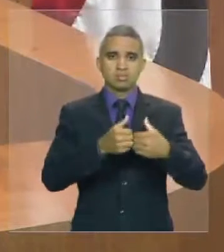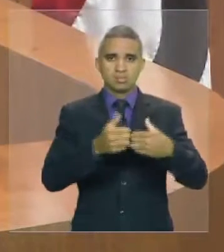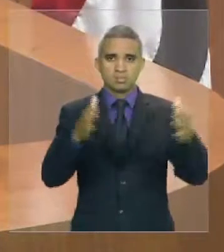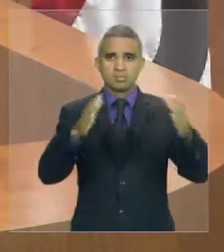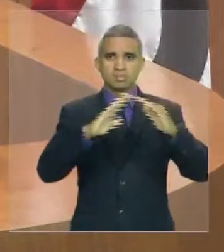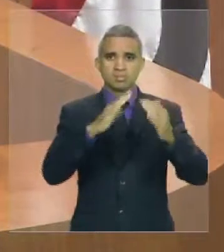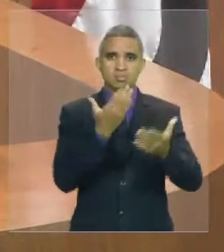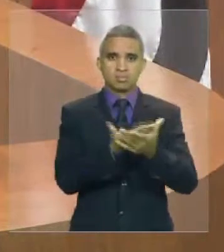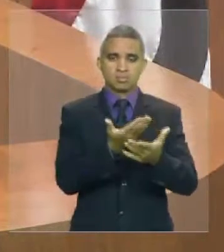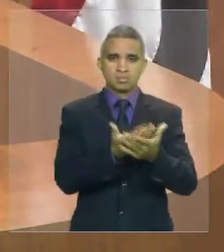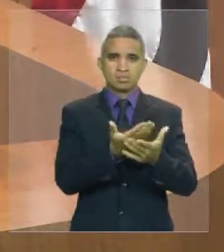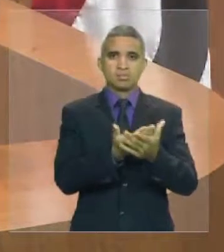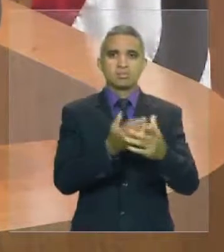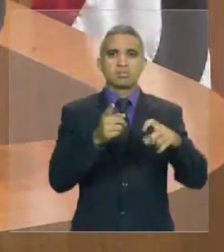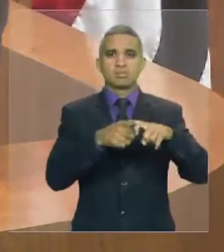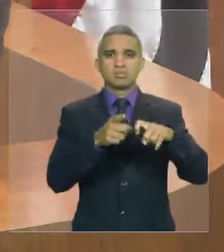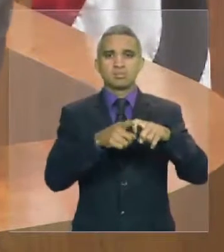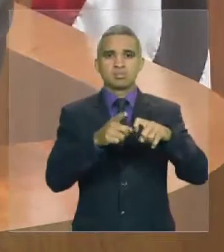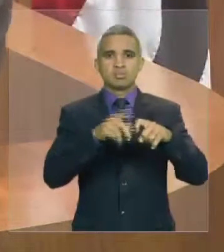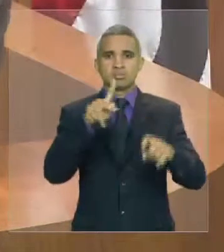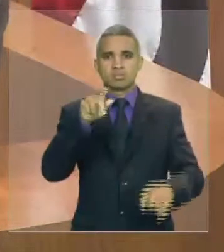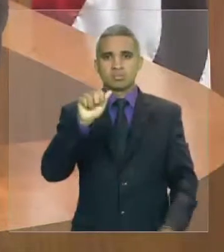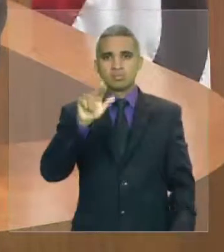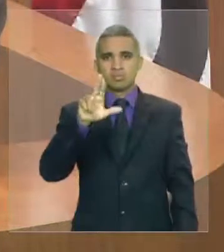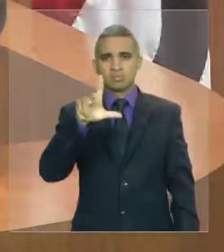do Dr. Paulo Ramos, em Chapadinha.